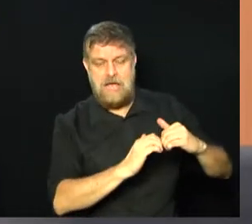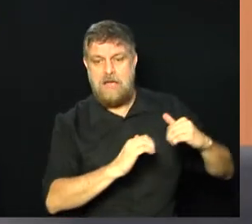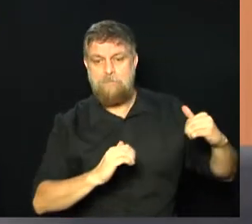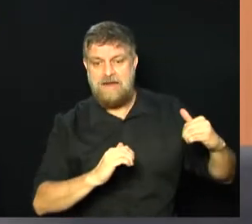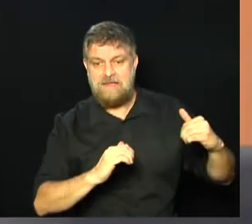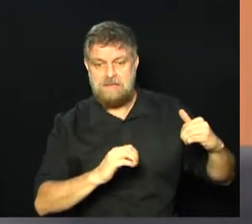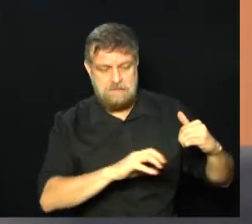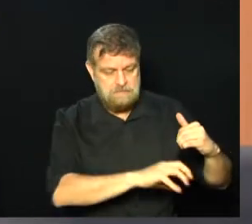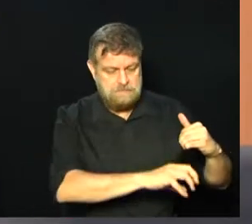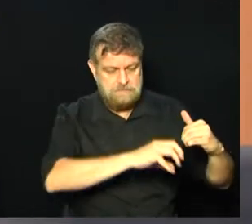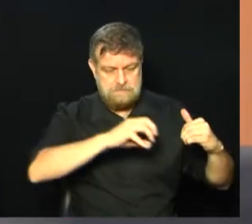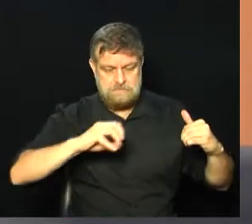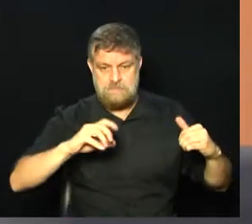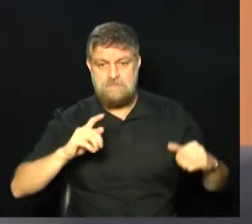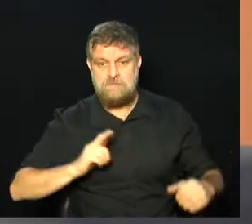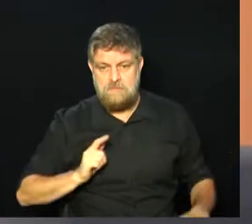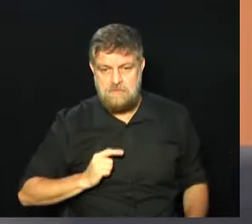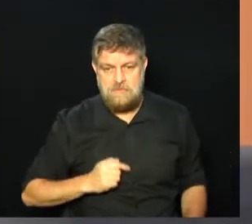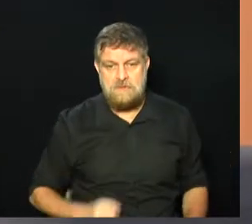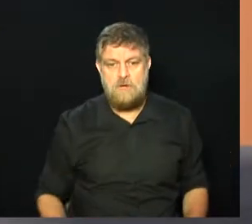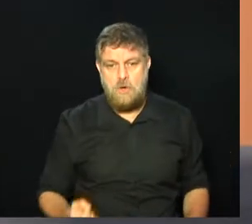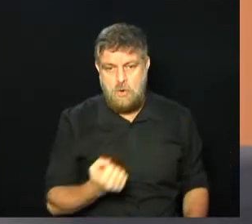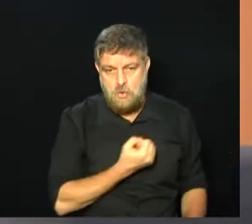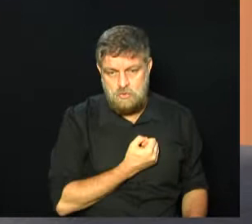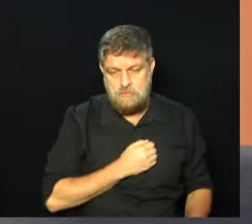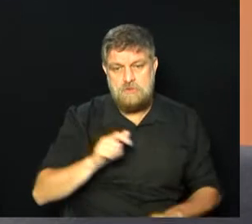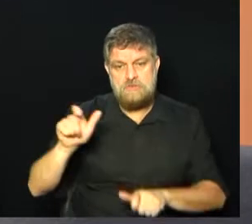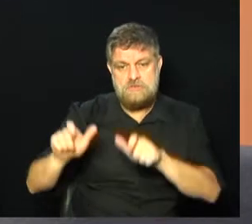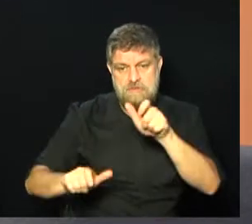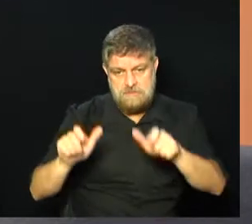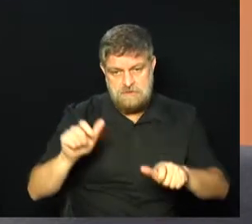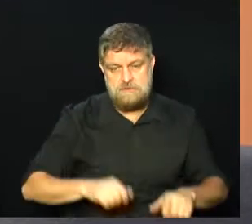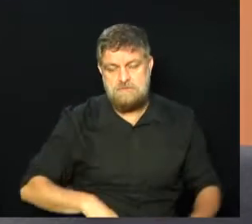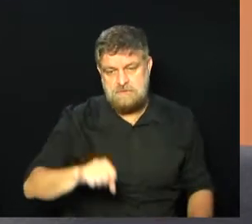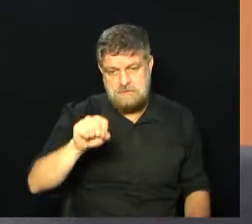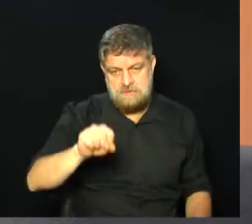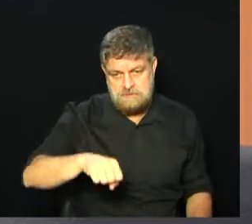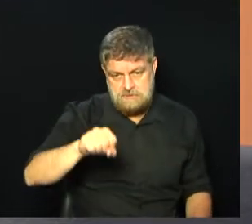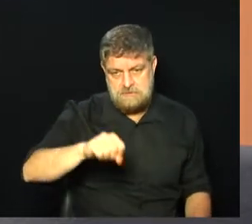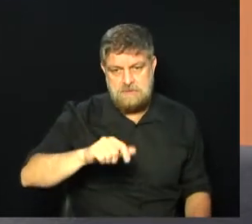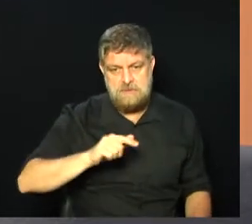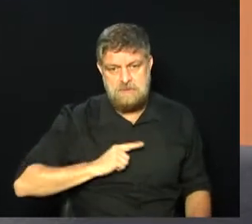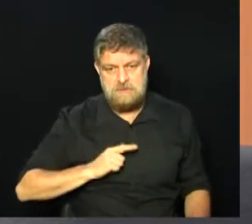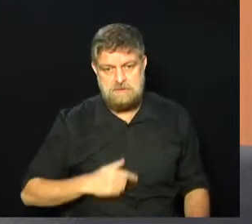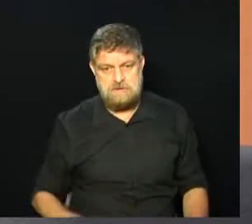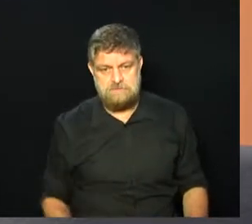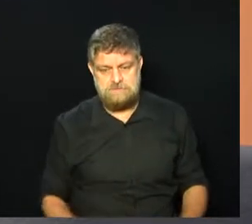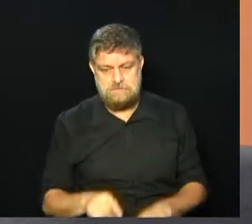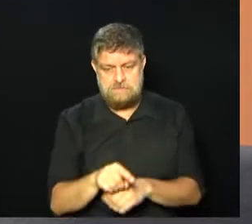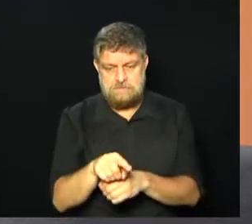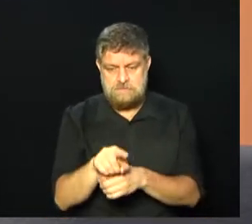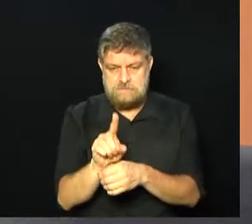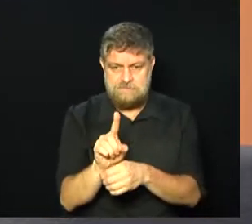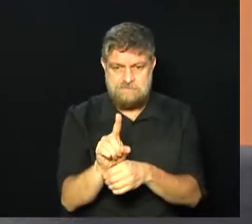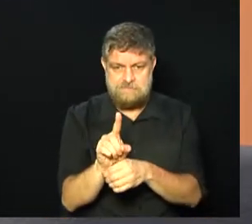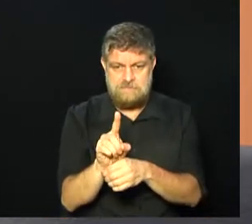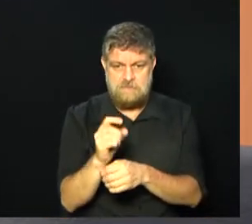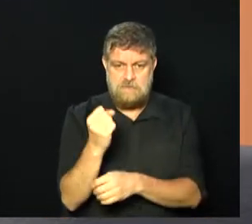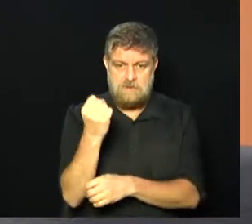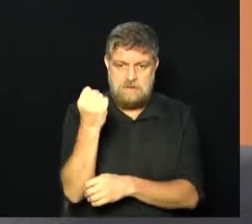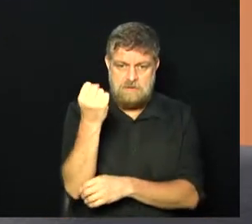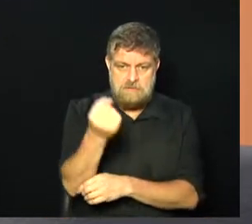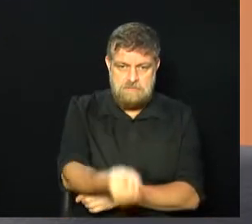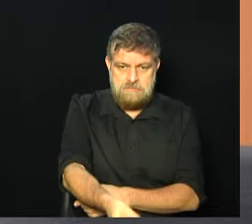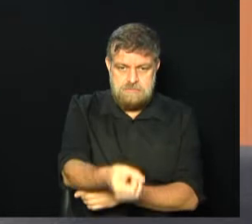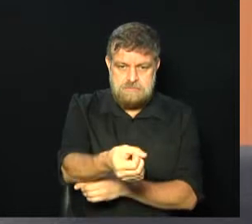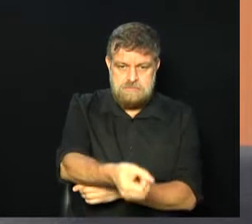há um percentual de pacientes que fica com dificuldades de ereção, fica com